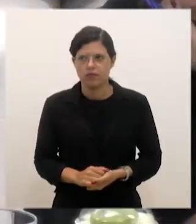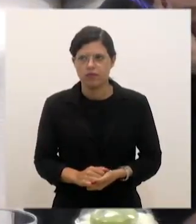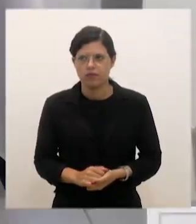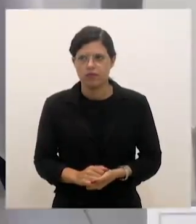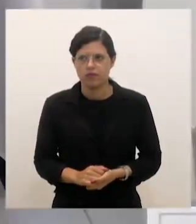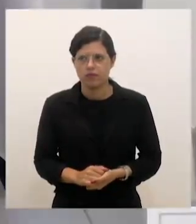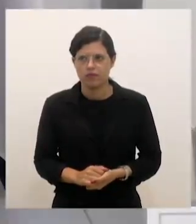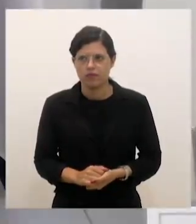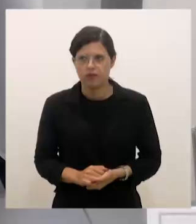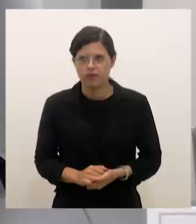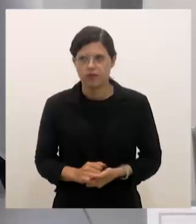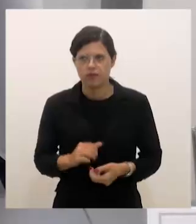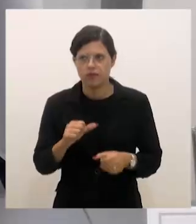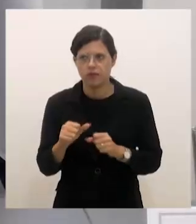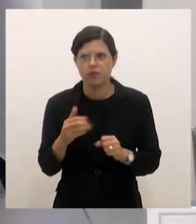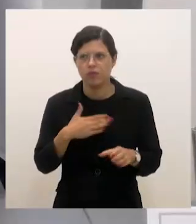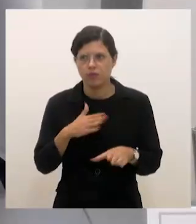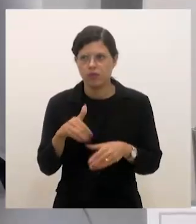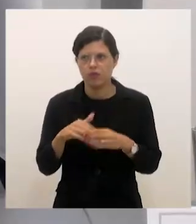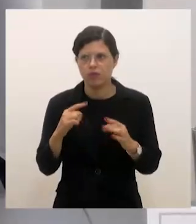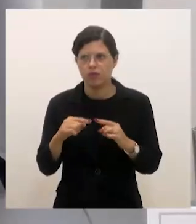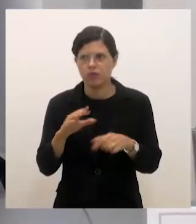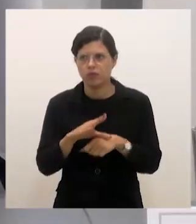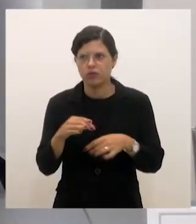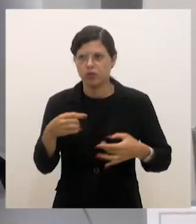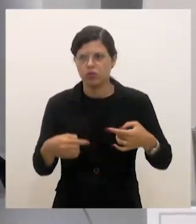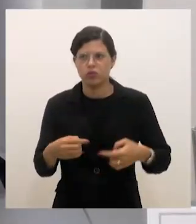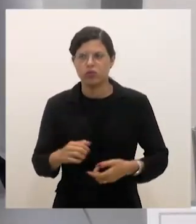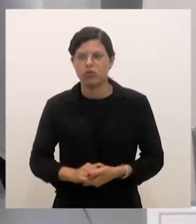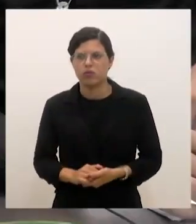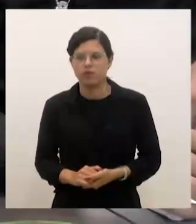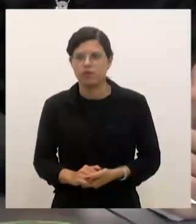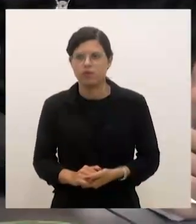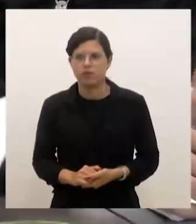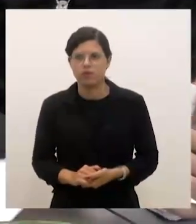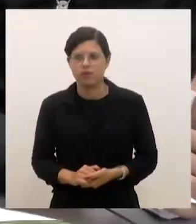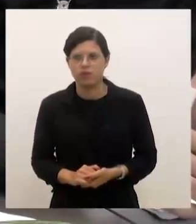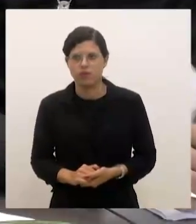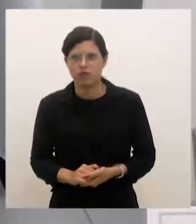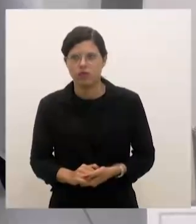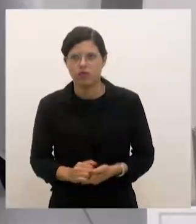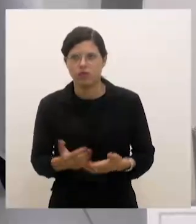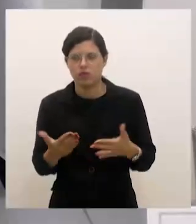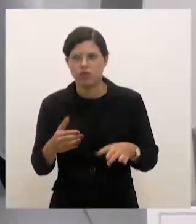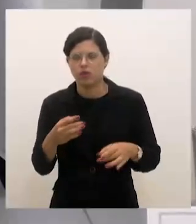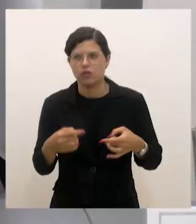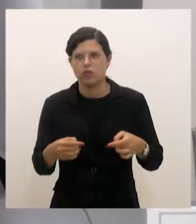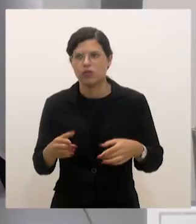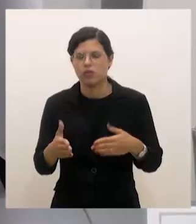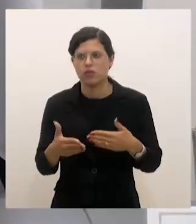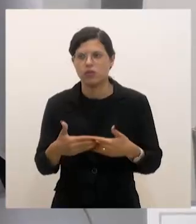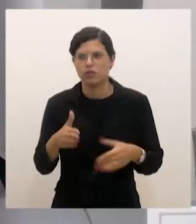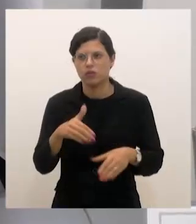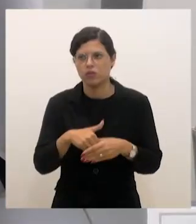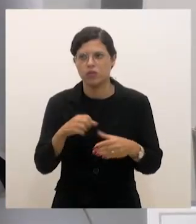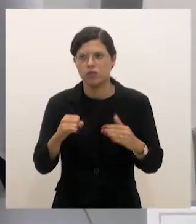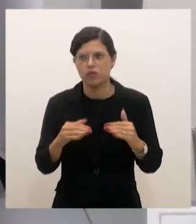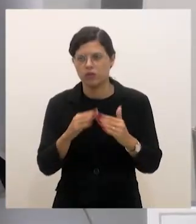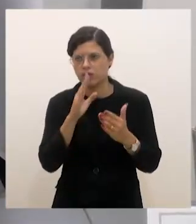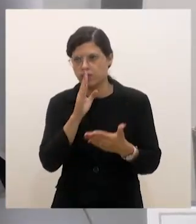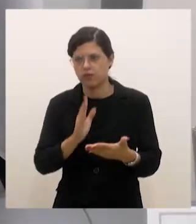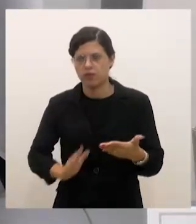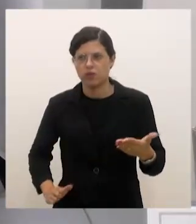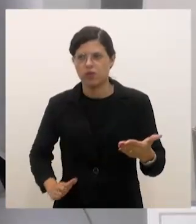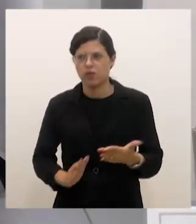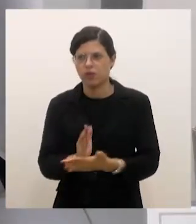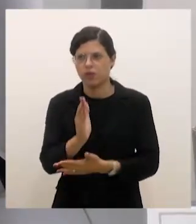Eu estou retificando meu voto pela inconstitucionalidade. Em discussão. Concordo. Não havendo quem queira discutir, encerrada a discussão em votação. Senhores que aprovam,